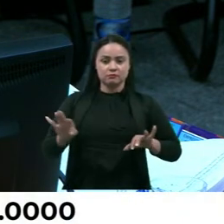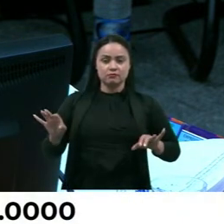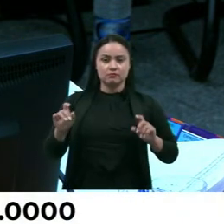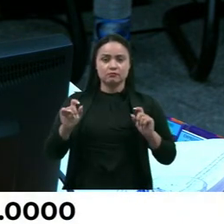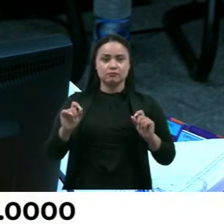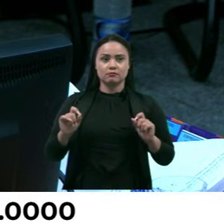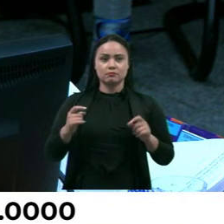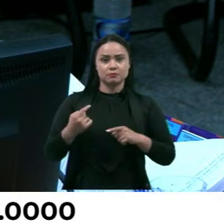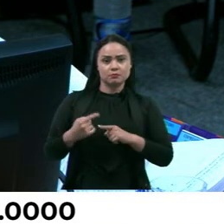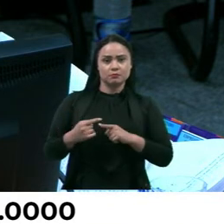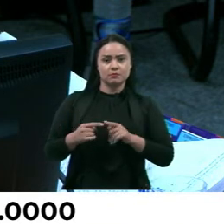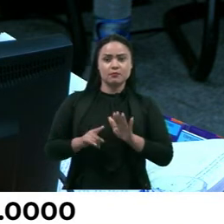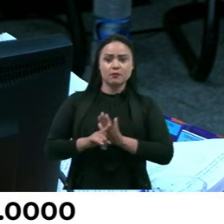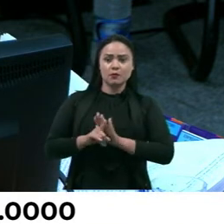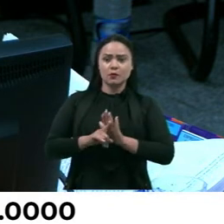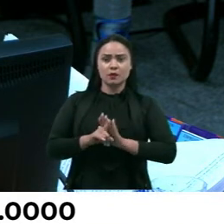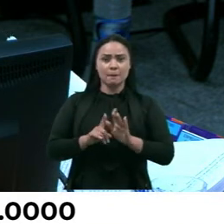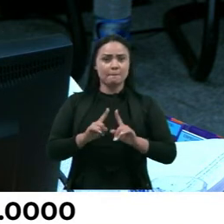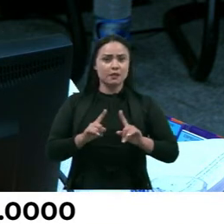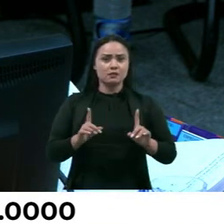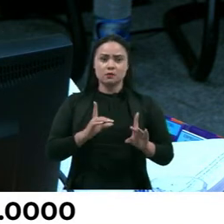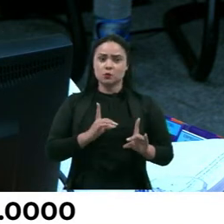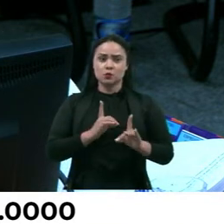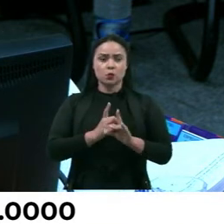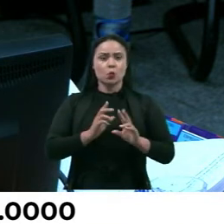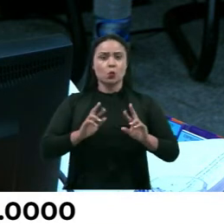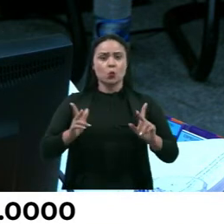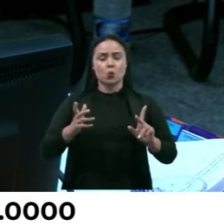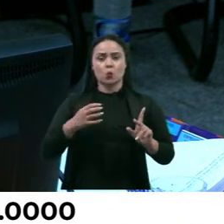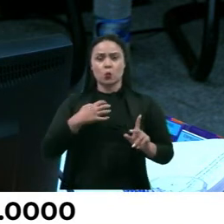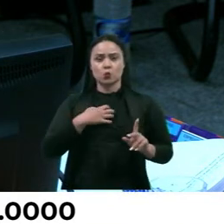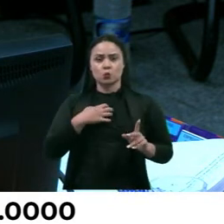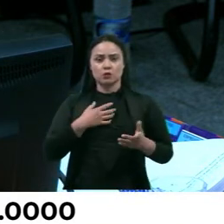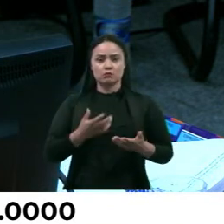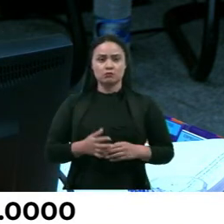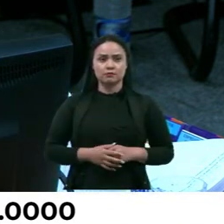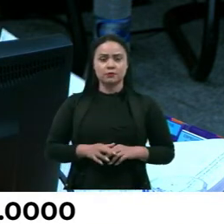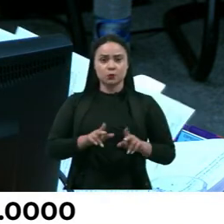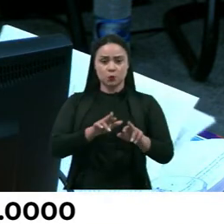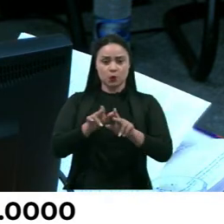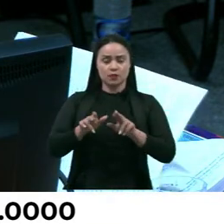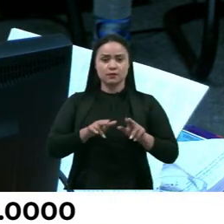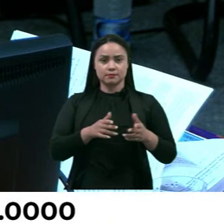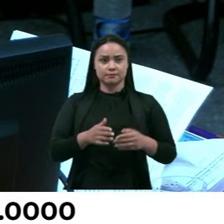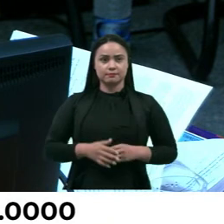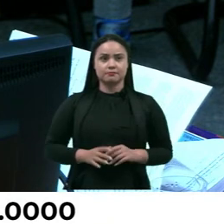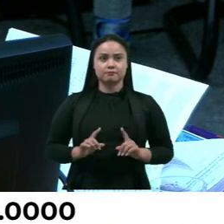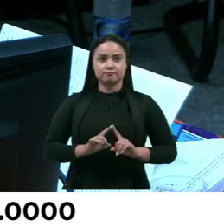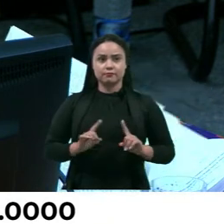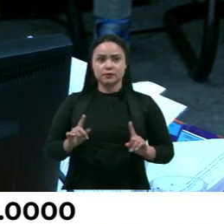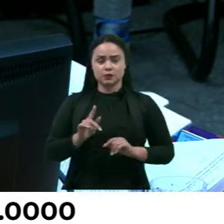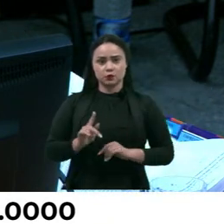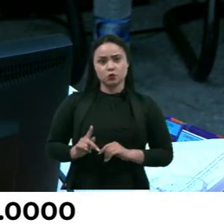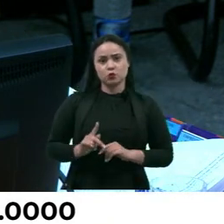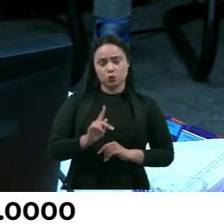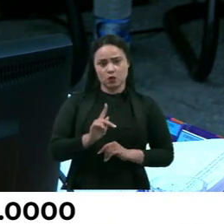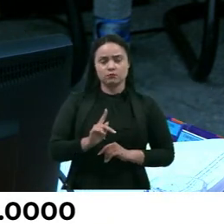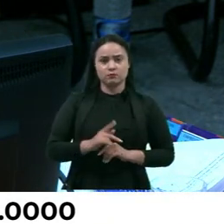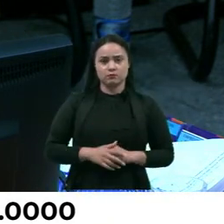afastamento, porque procurei, mas não encontrei outras condutas iguais, né? Mas vou continuar